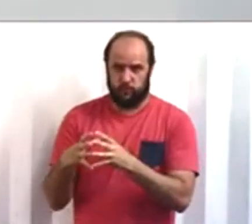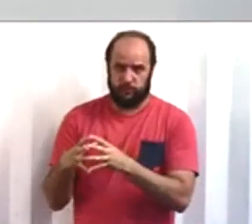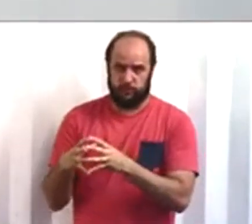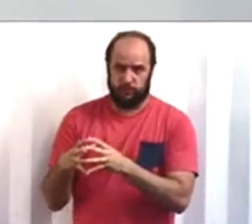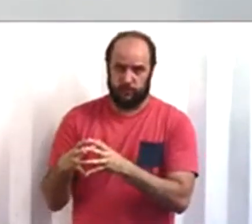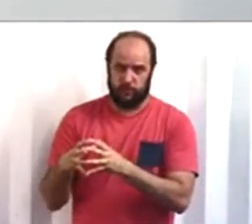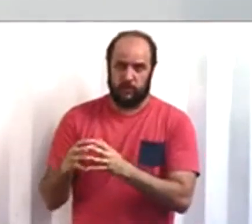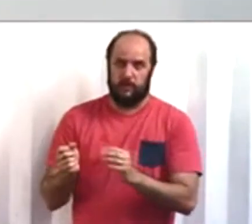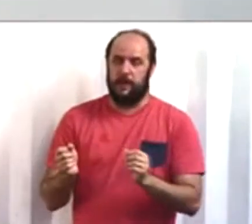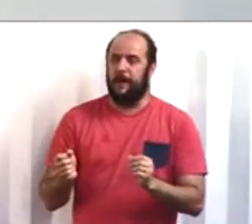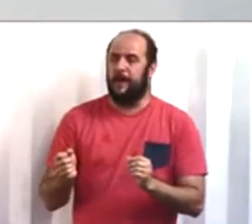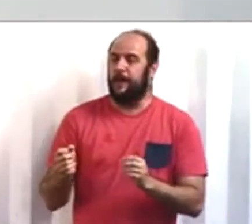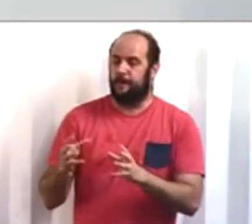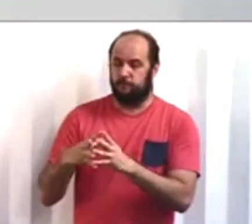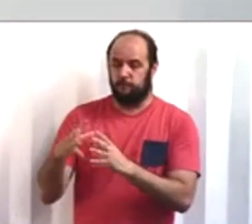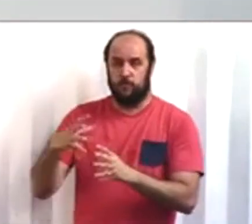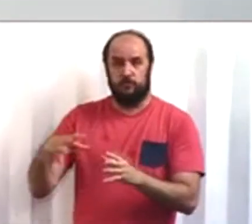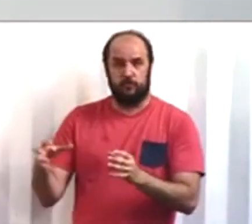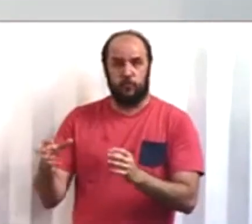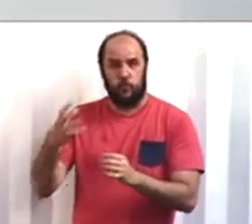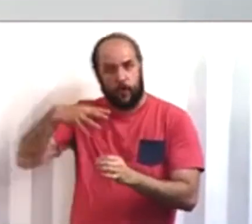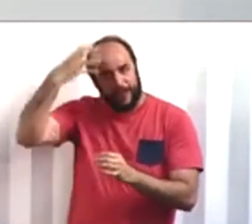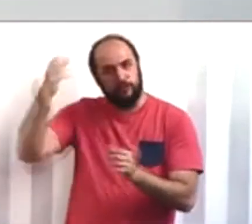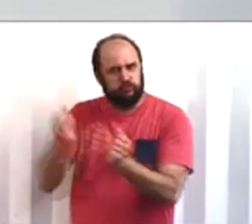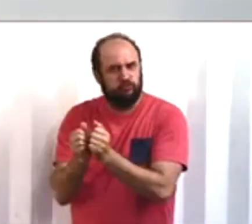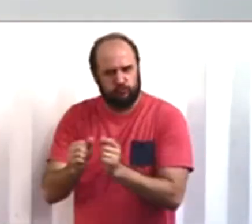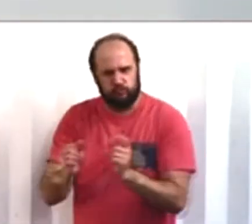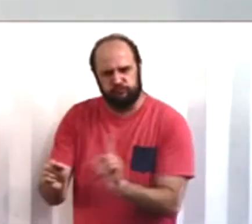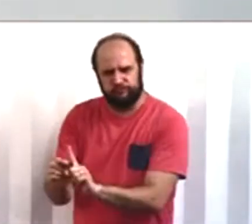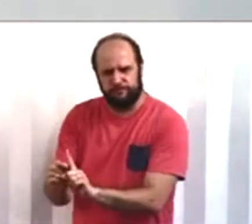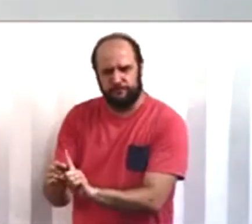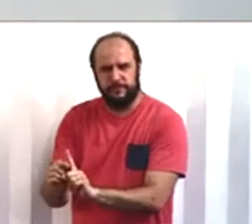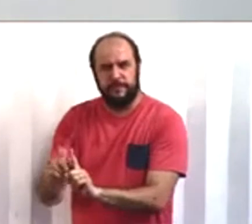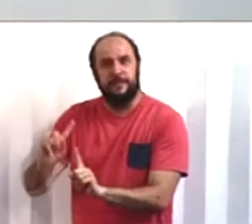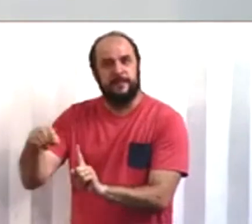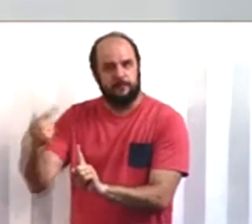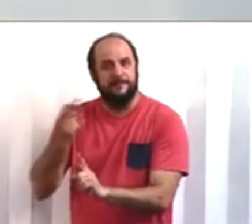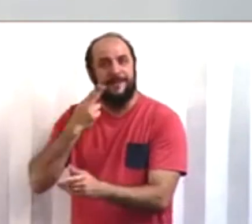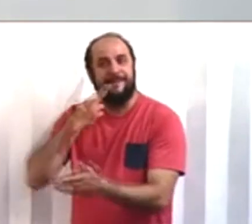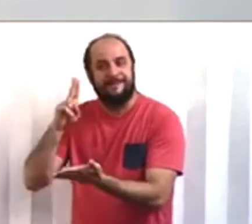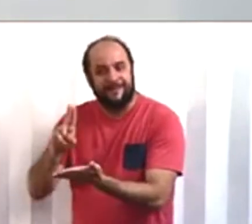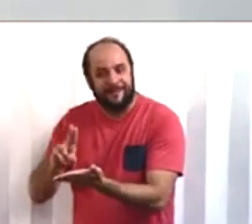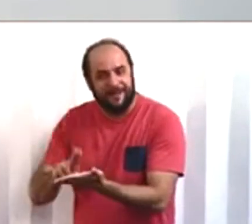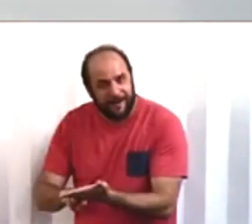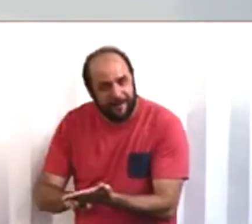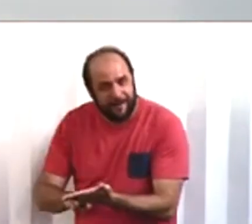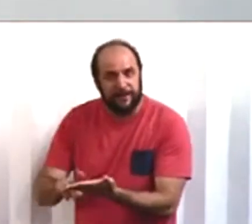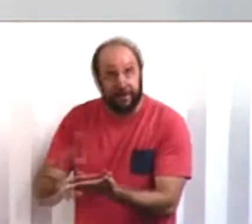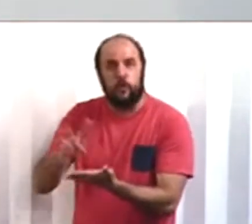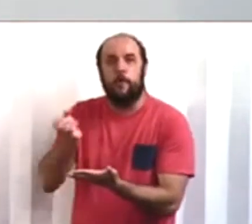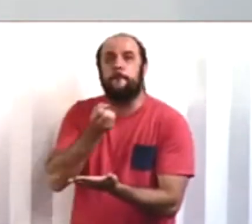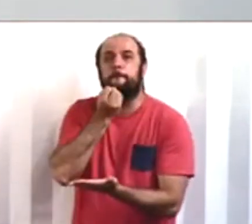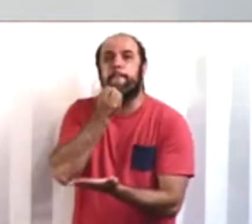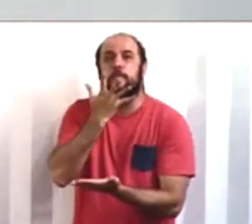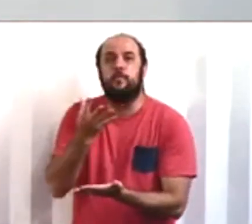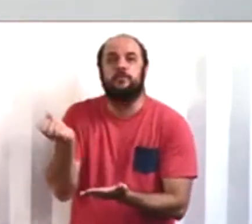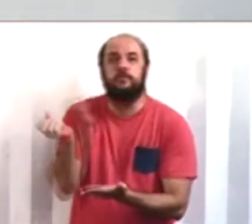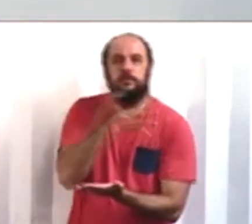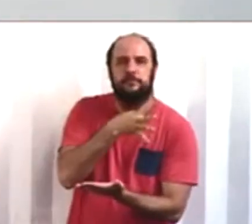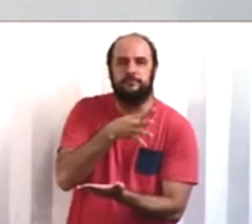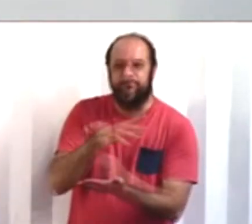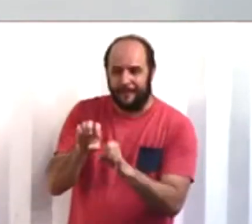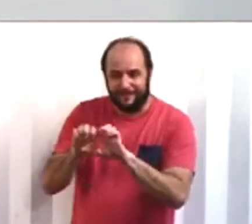uma grande guerra. E então expedia-se uma carta que chamava-se Boas Novas,